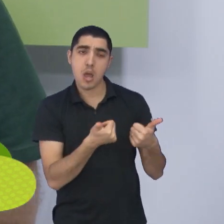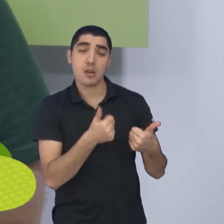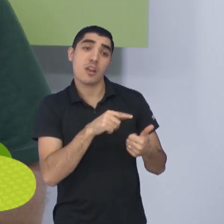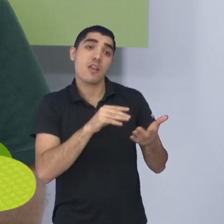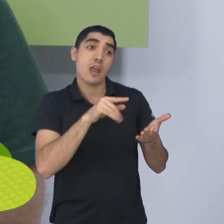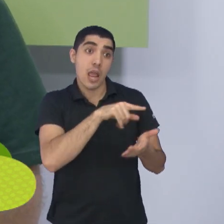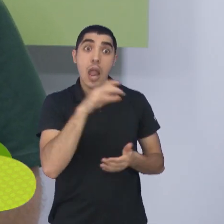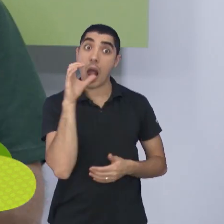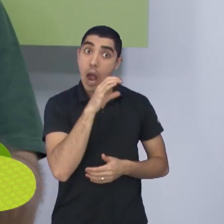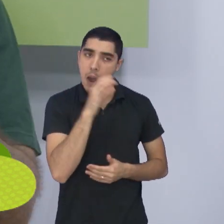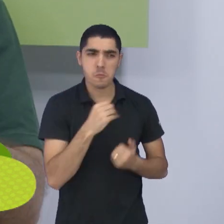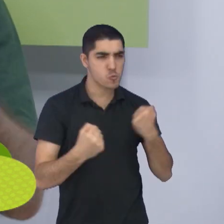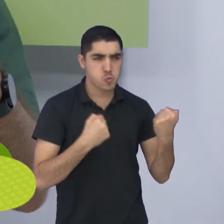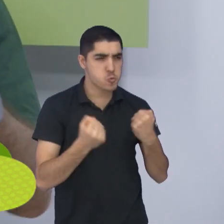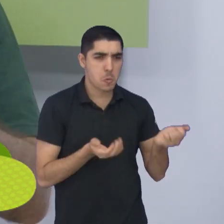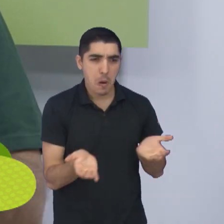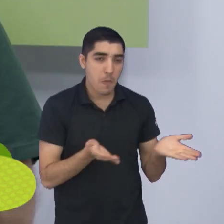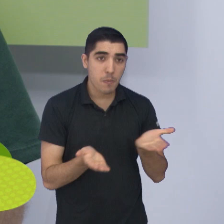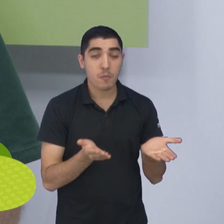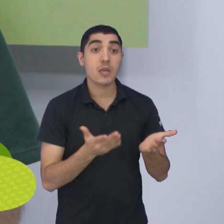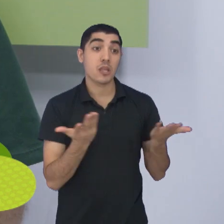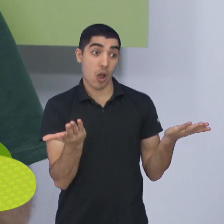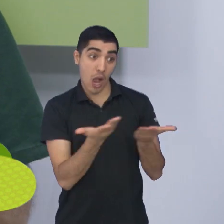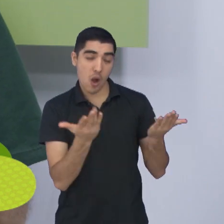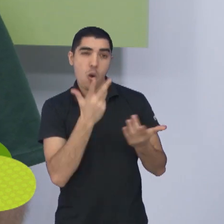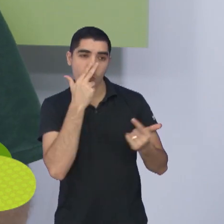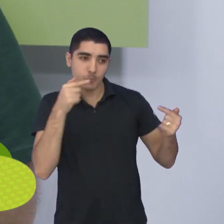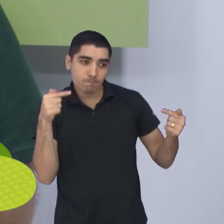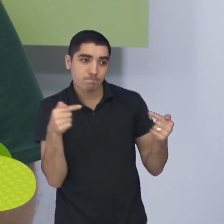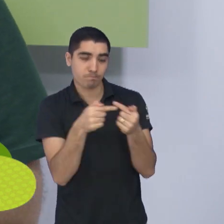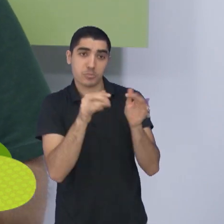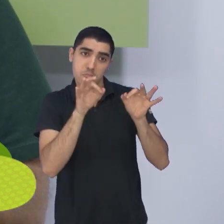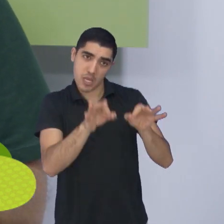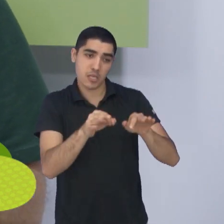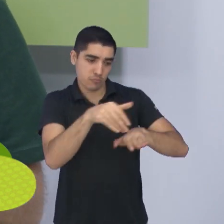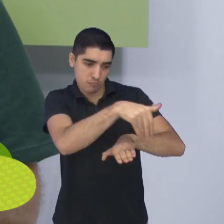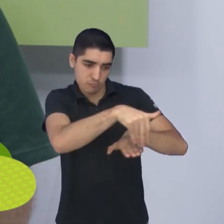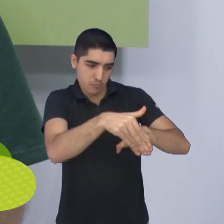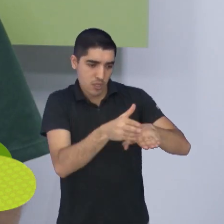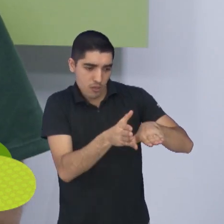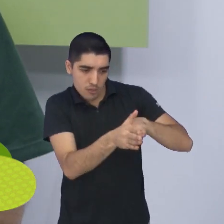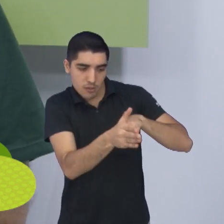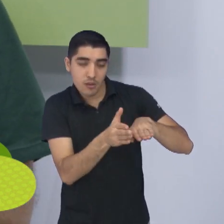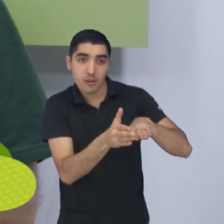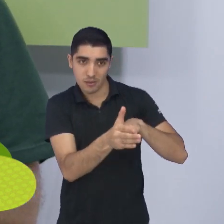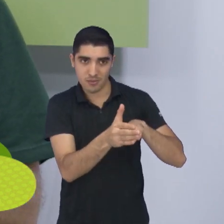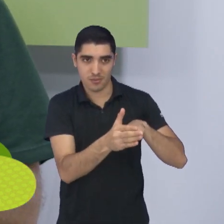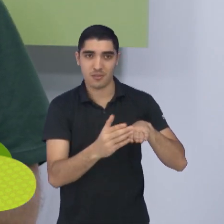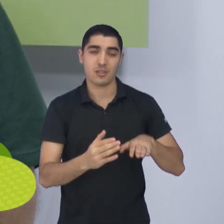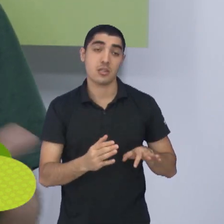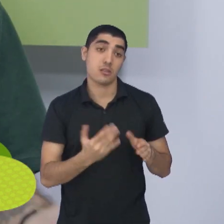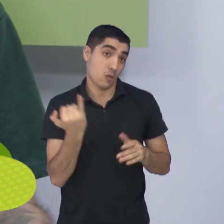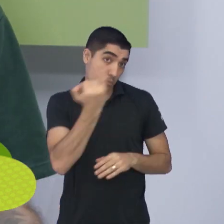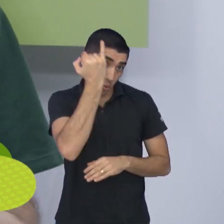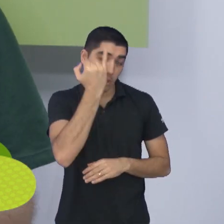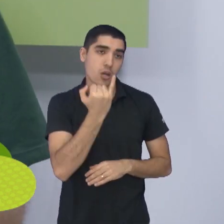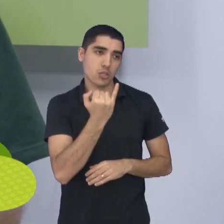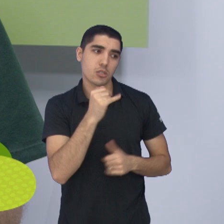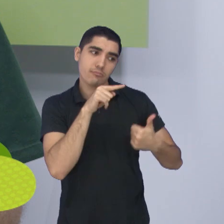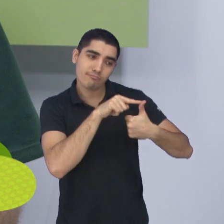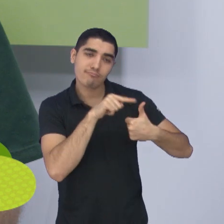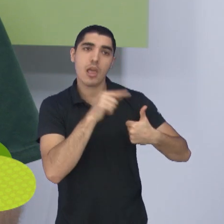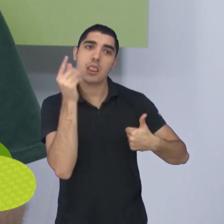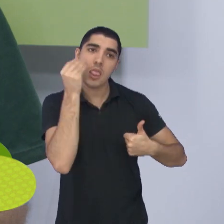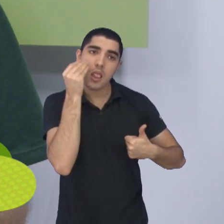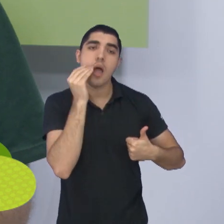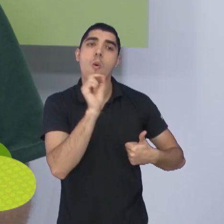mesmo. Agora acho que encontrou, né, jogando como ponta de lança mesmo, é importante que o Nicolas reencontre o futebol